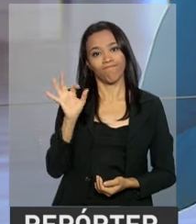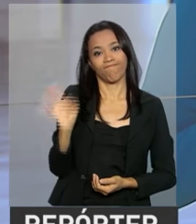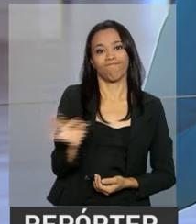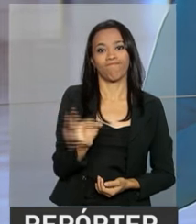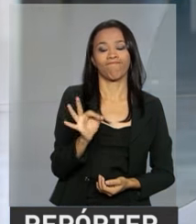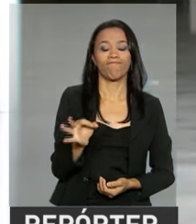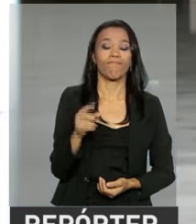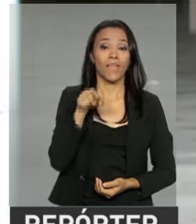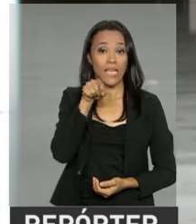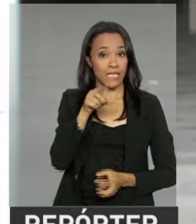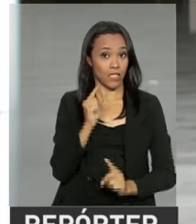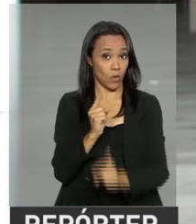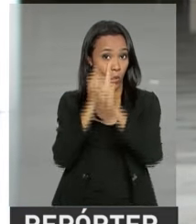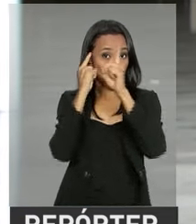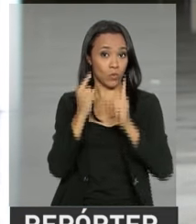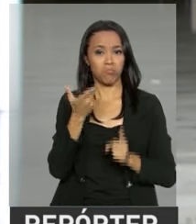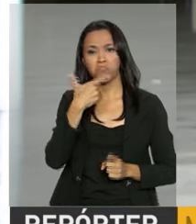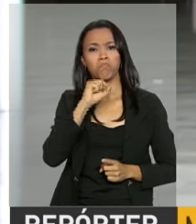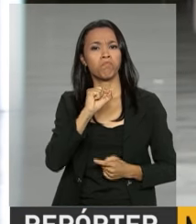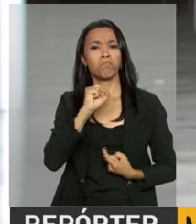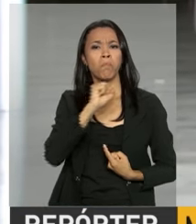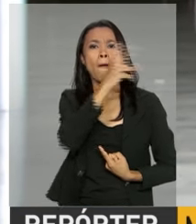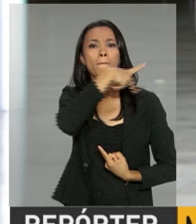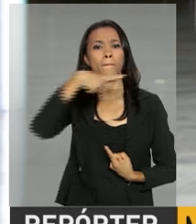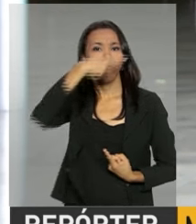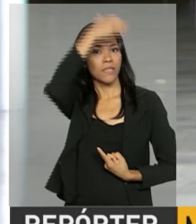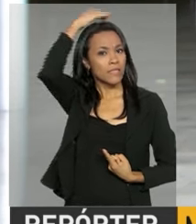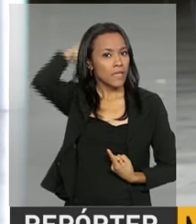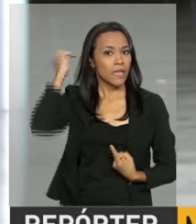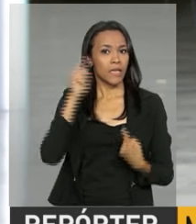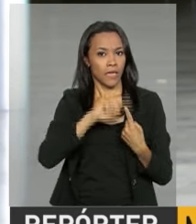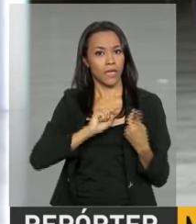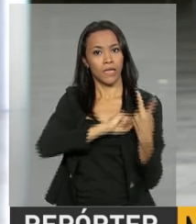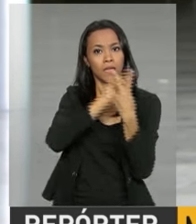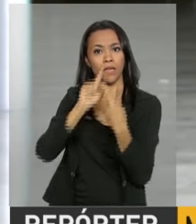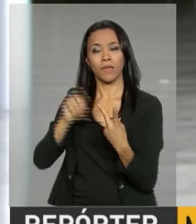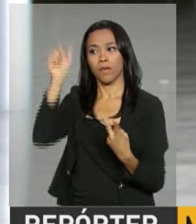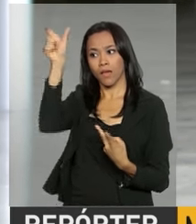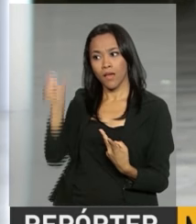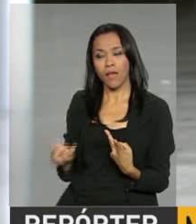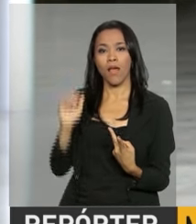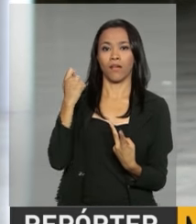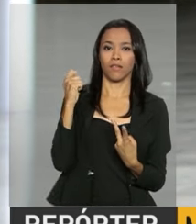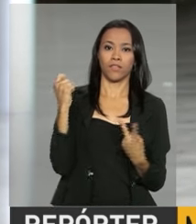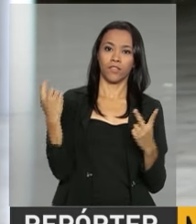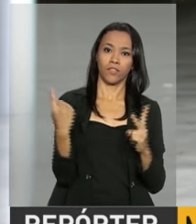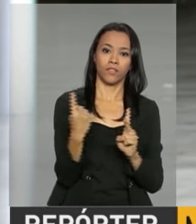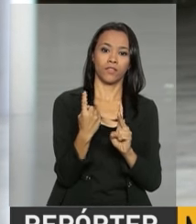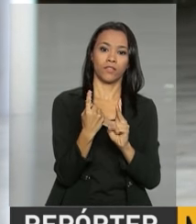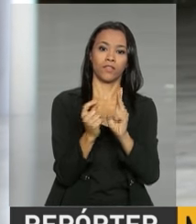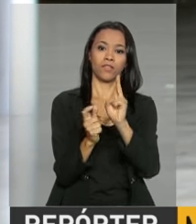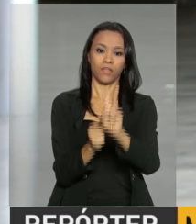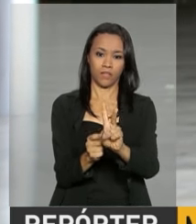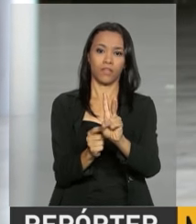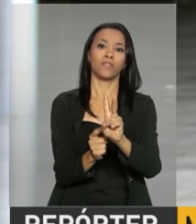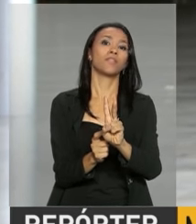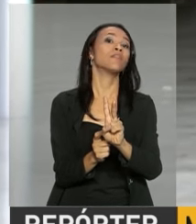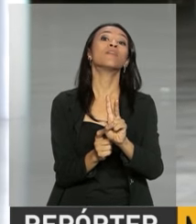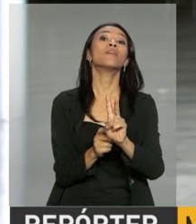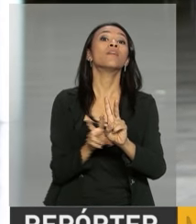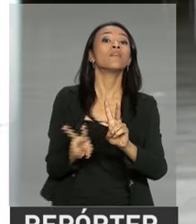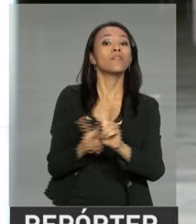mesmo esse encontro do presidente Michel Temer com a chanceler da Argentina a com a